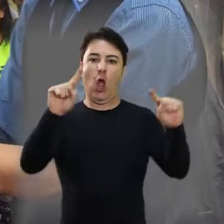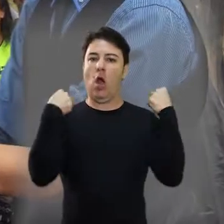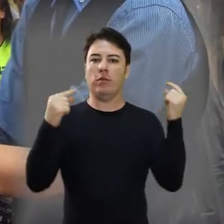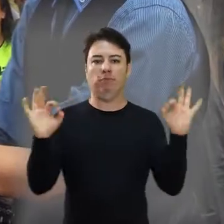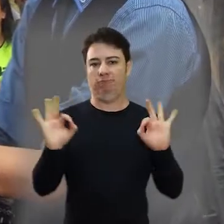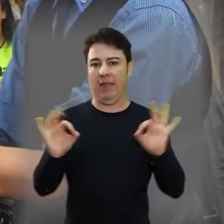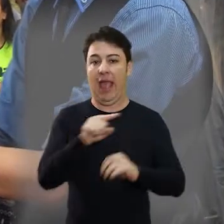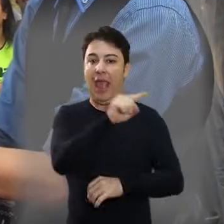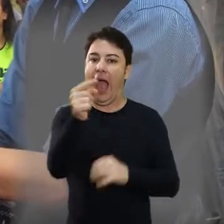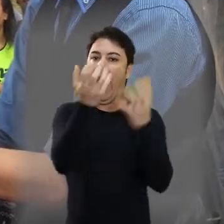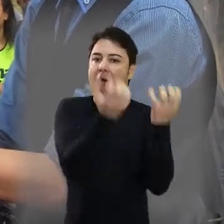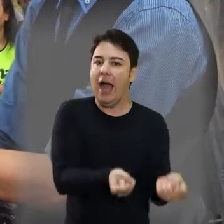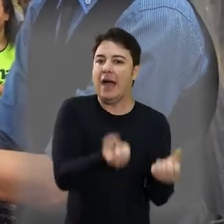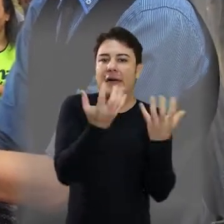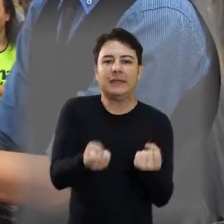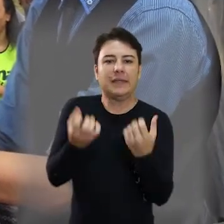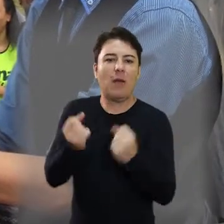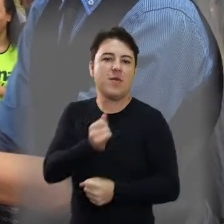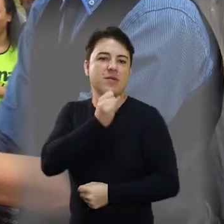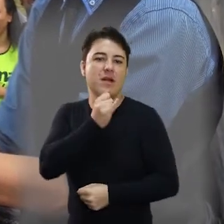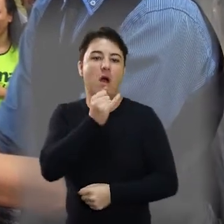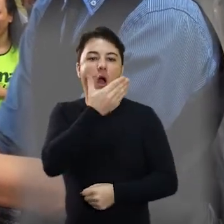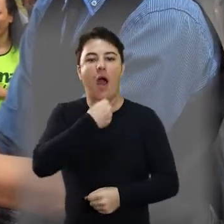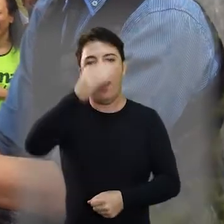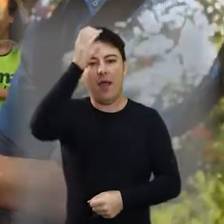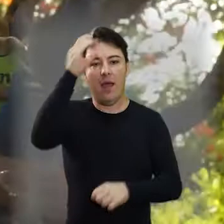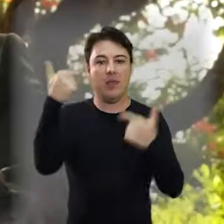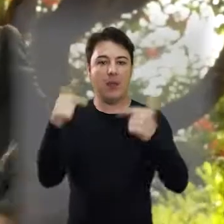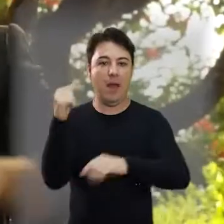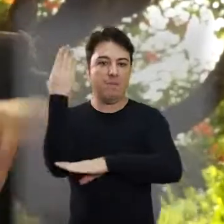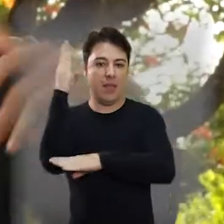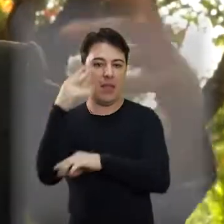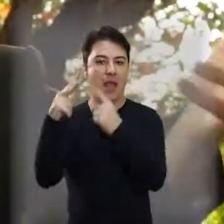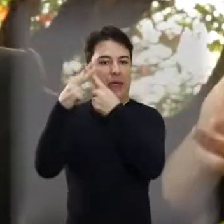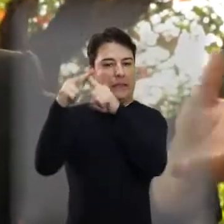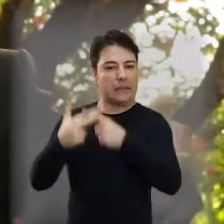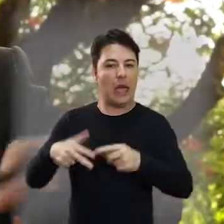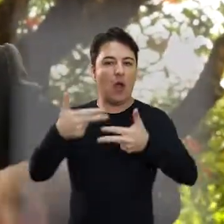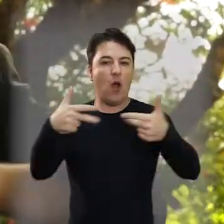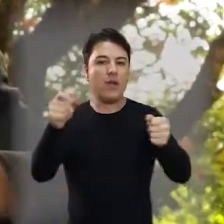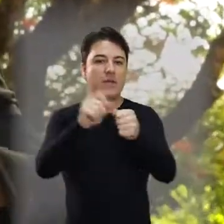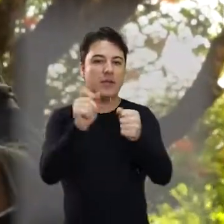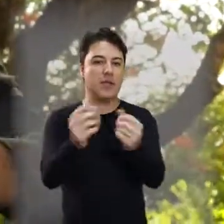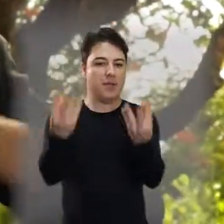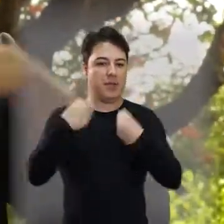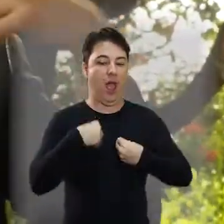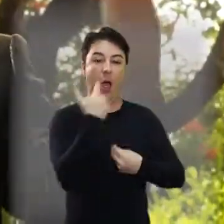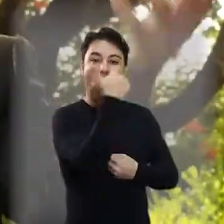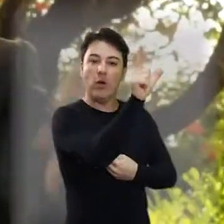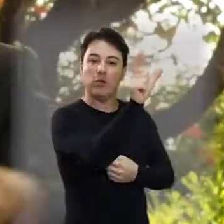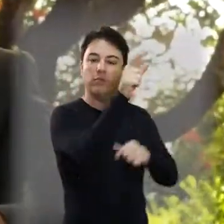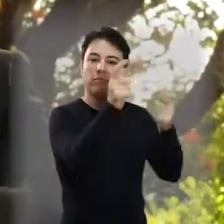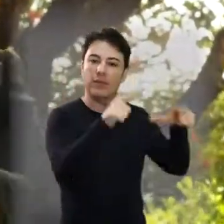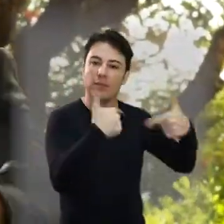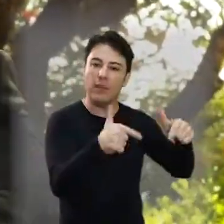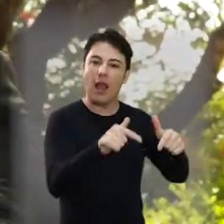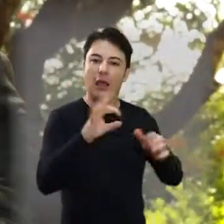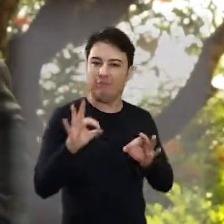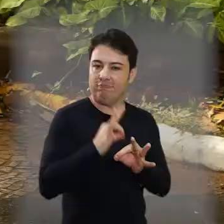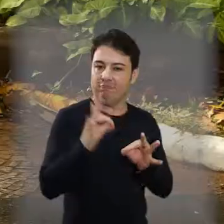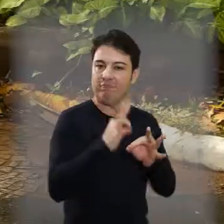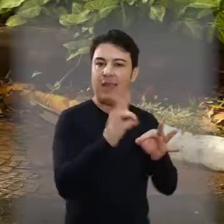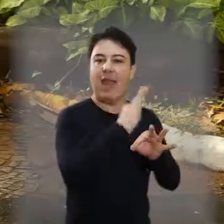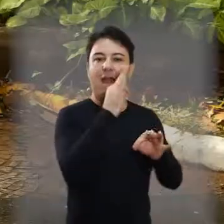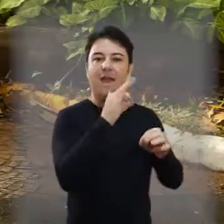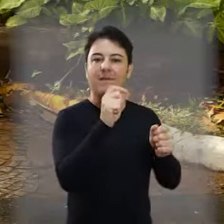né? Todo mundo foi bem a favor, todo mundo me ajudou bastante no que podia. Tinha um tio marceneiro que fazia as coisas, um tapeceiro que fazia as